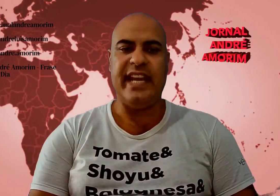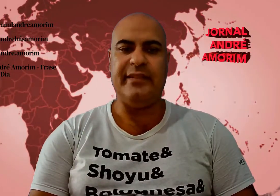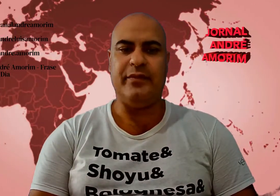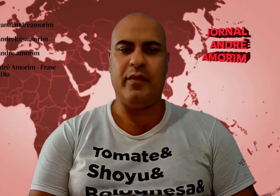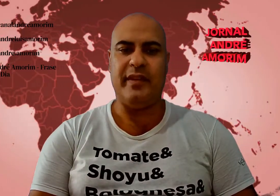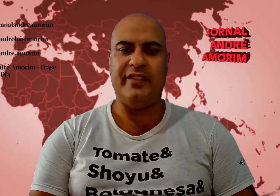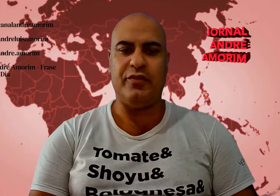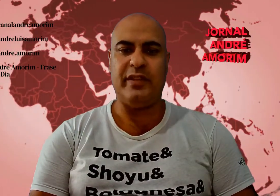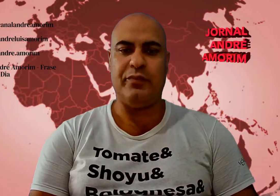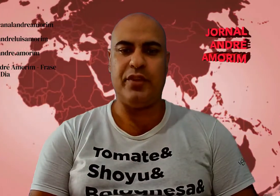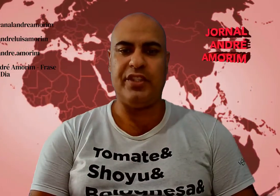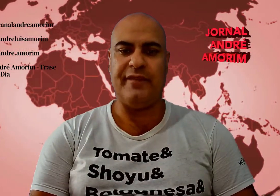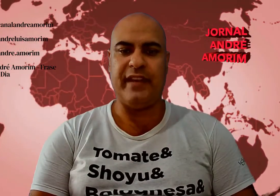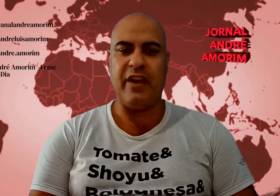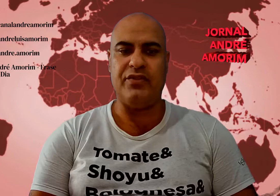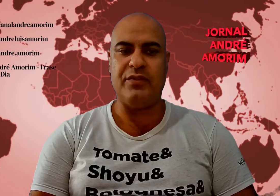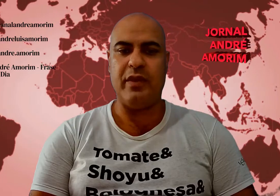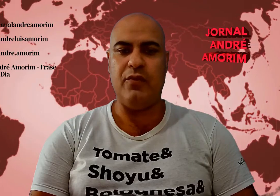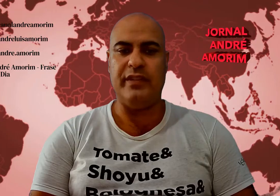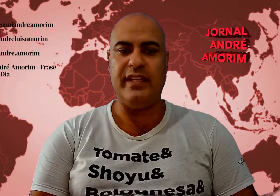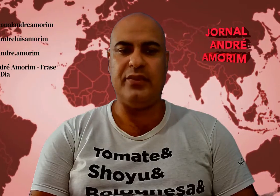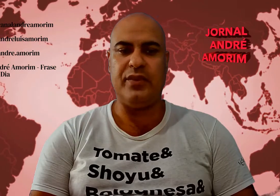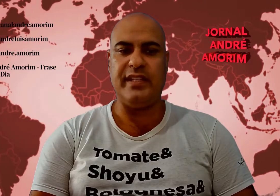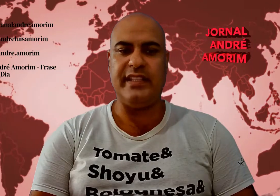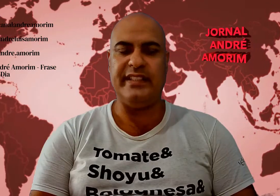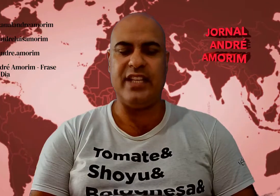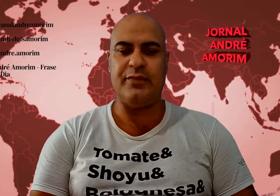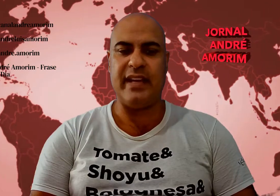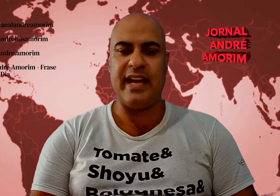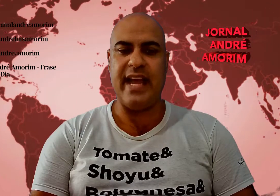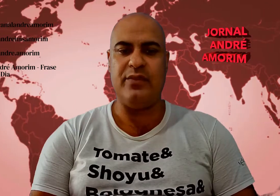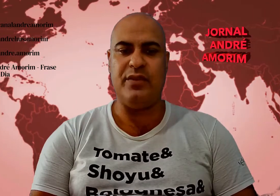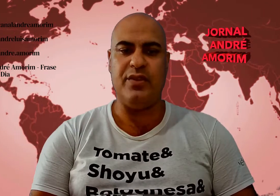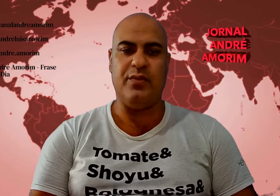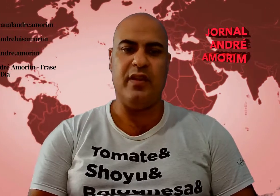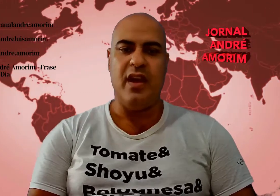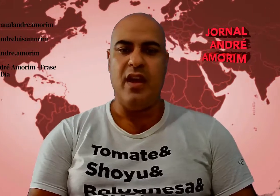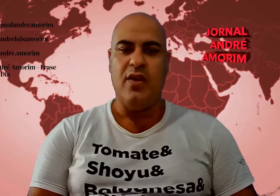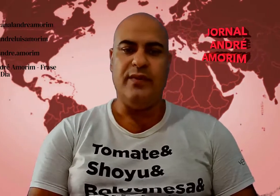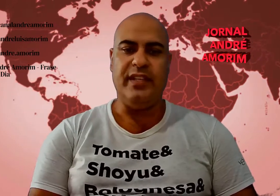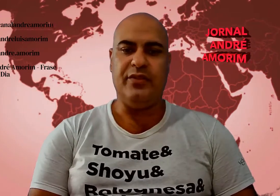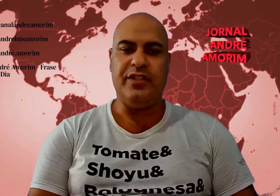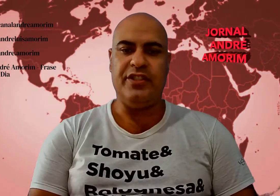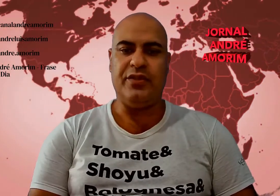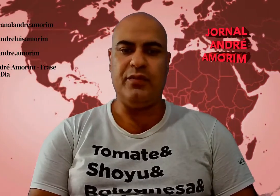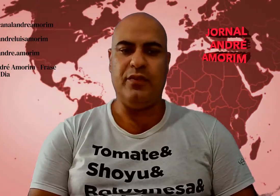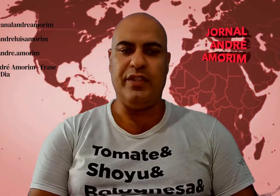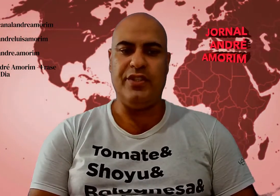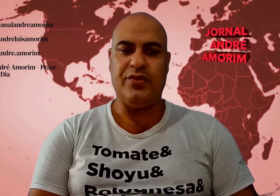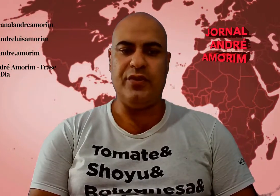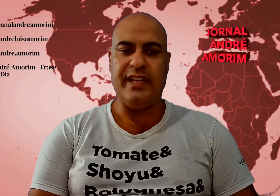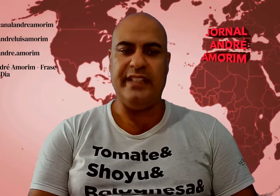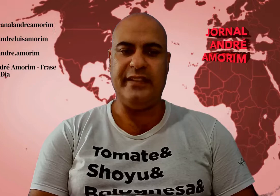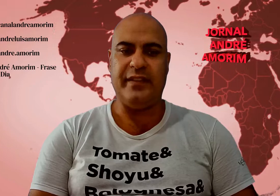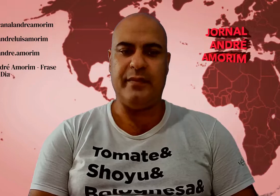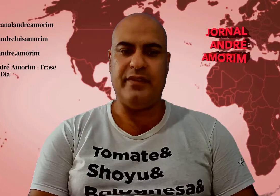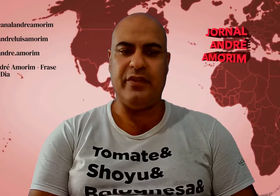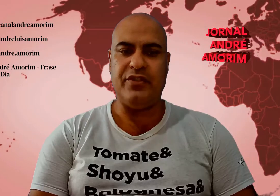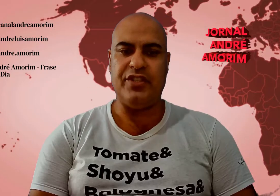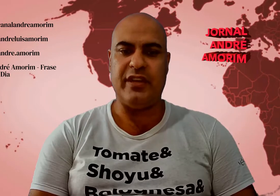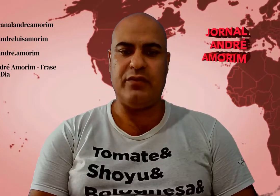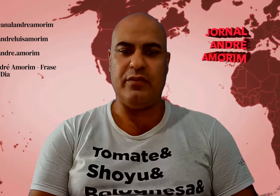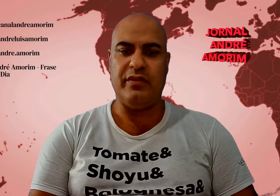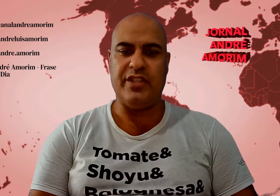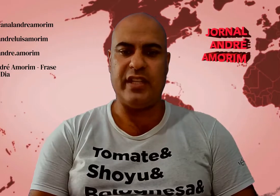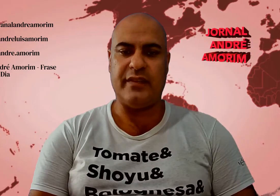nas redes sociais uma informação de uma suposta fraude em uma urna eletrônica na cidade de Macaé, no Rio. Um eleitor registrou um boletim de ocorrência